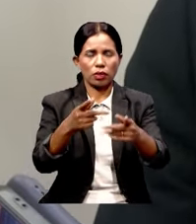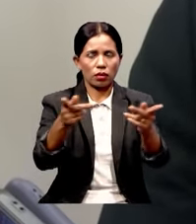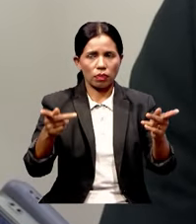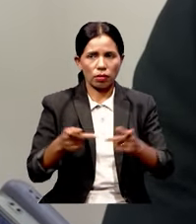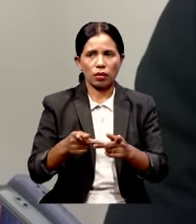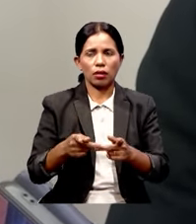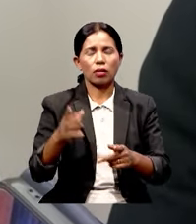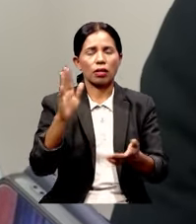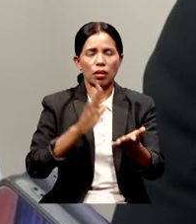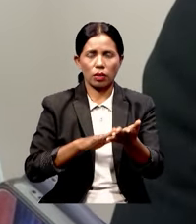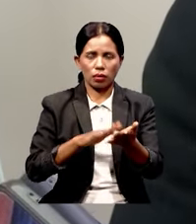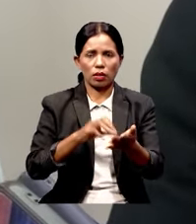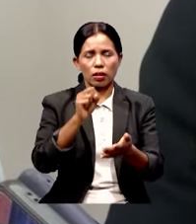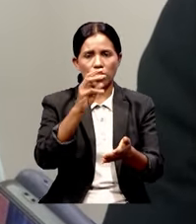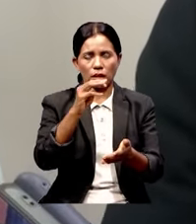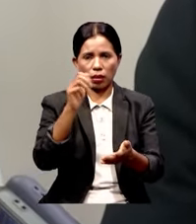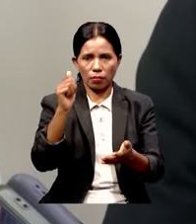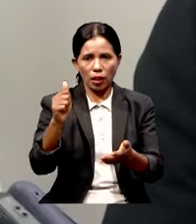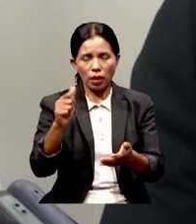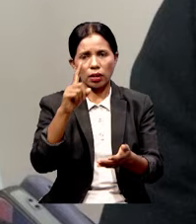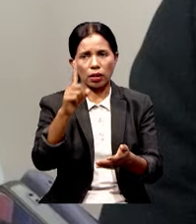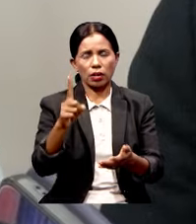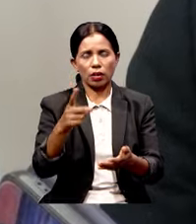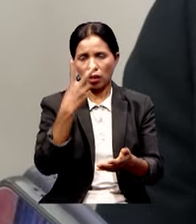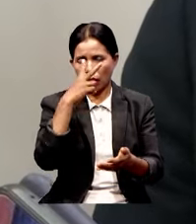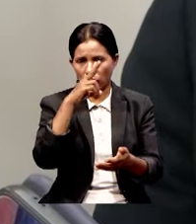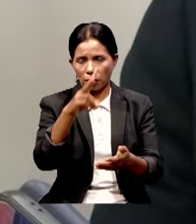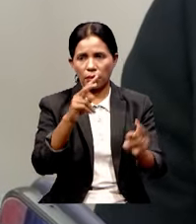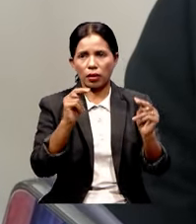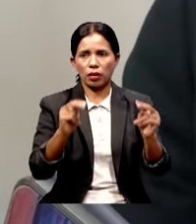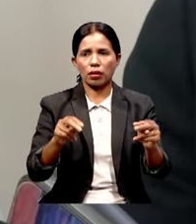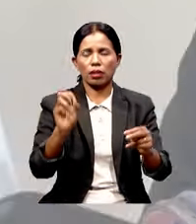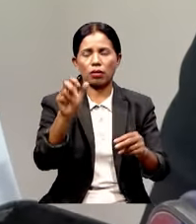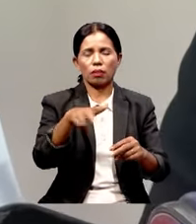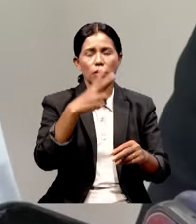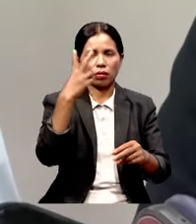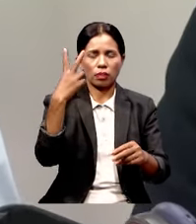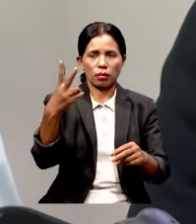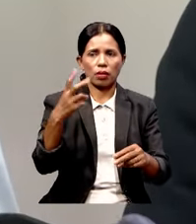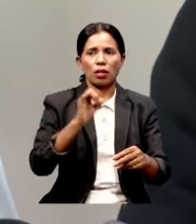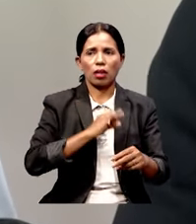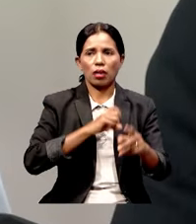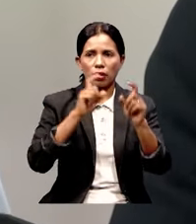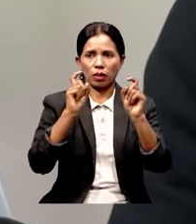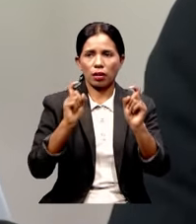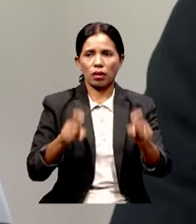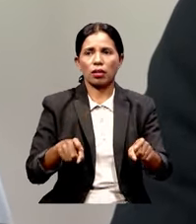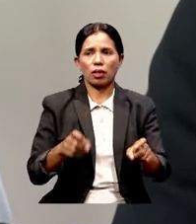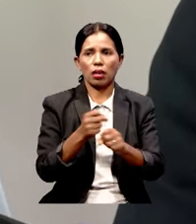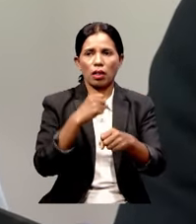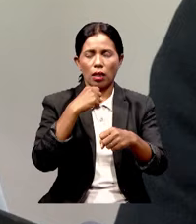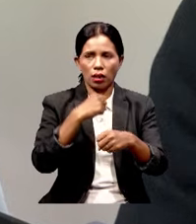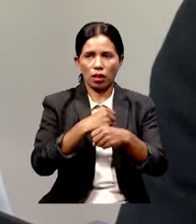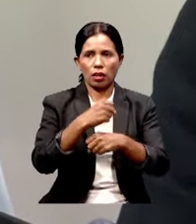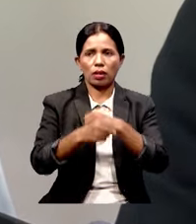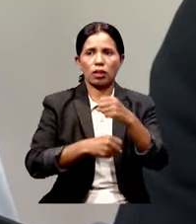exemplo ia ensino básico ida tuir be padrão kata precisa ia 12 salas de aulas how thank you hatete thank you finaliza ia